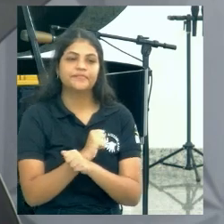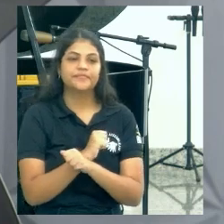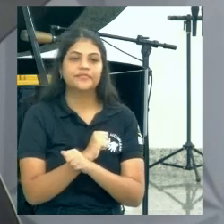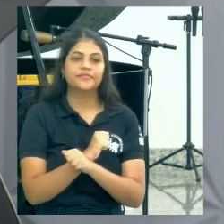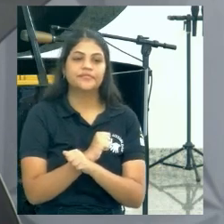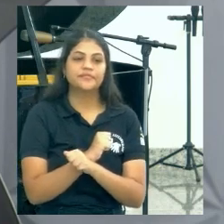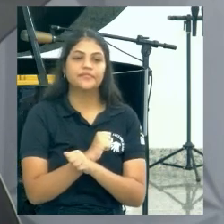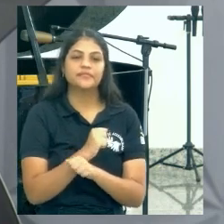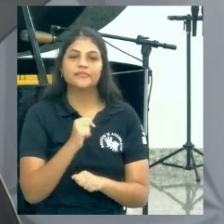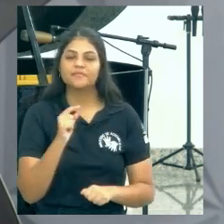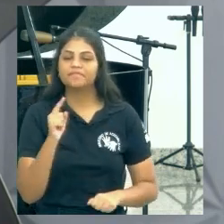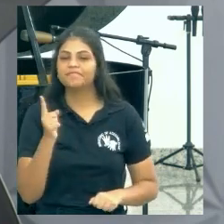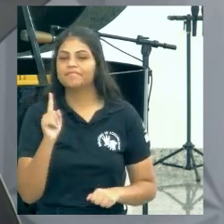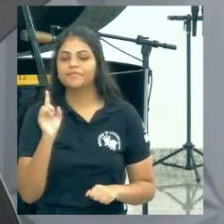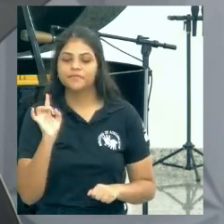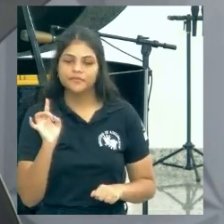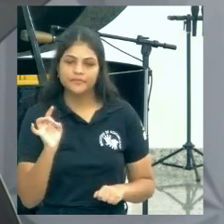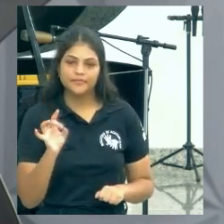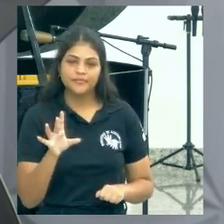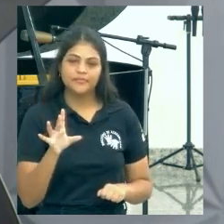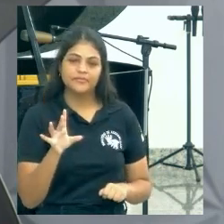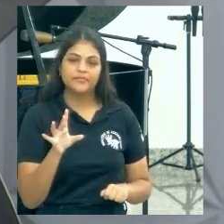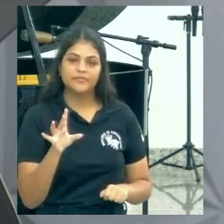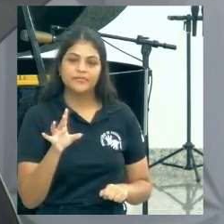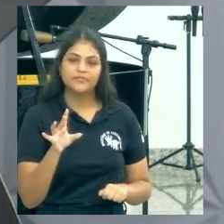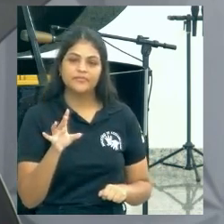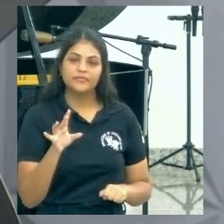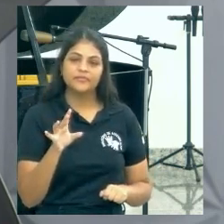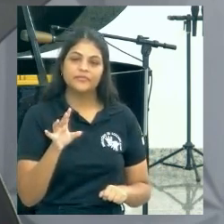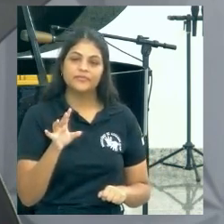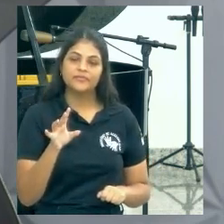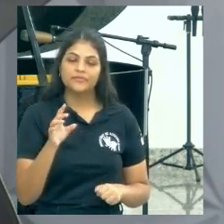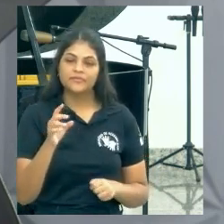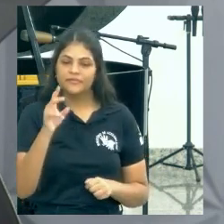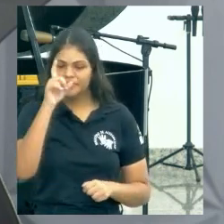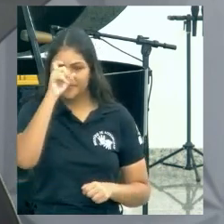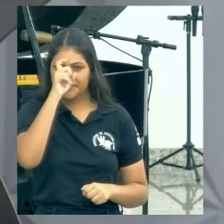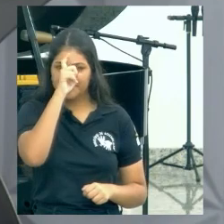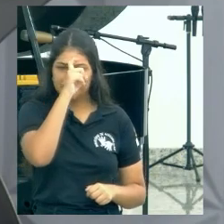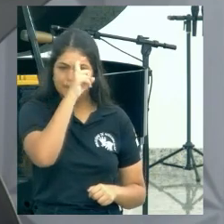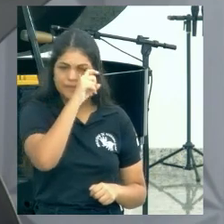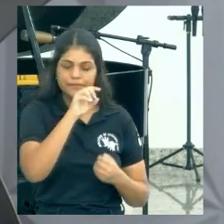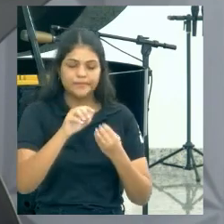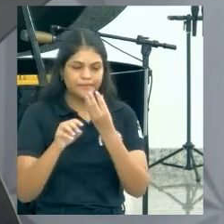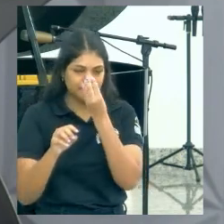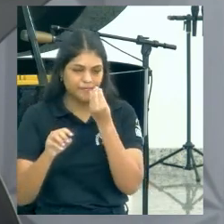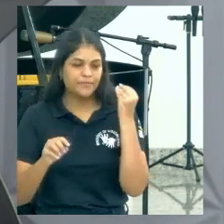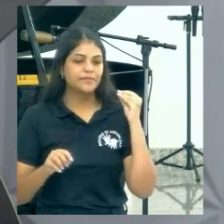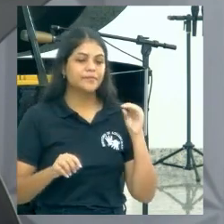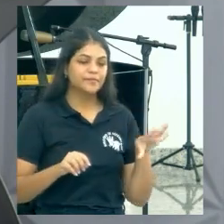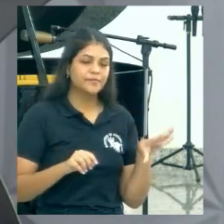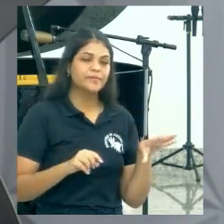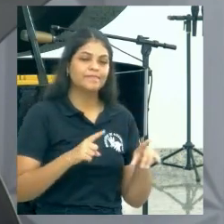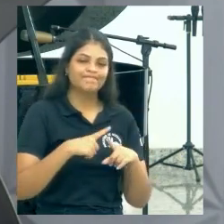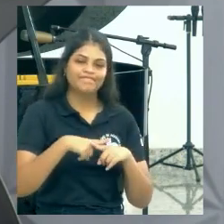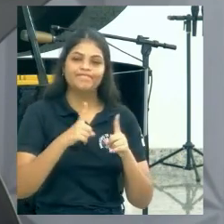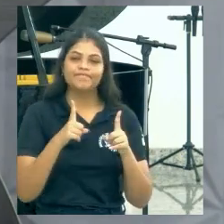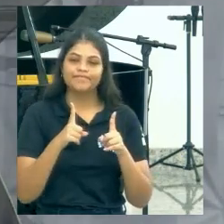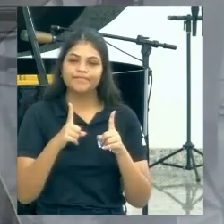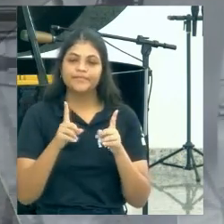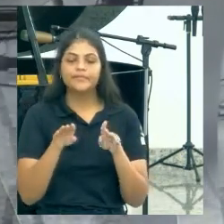Ela não afeta só aquele que foi rejeitado. Ela afeta a